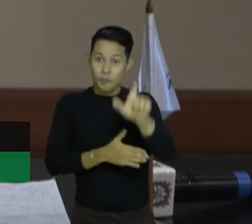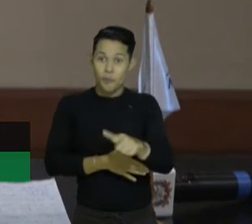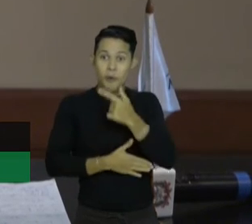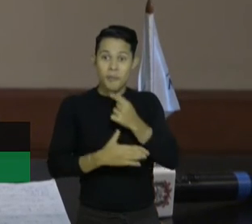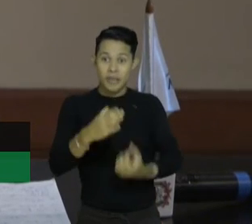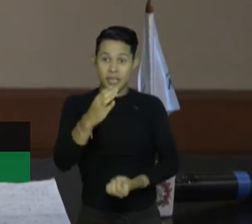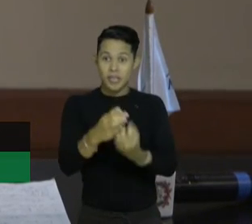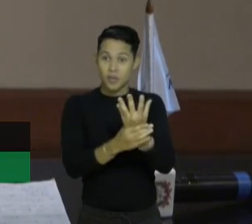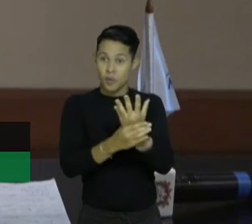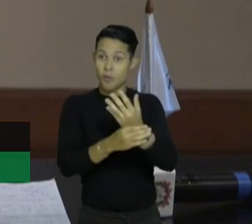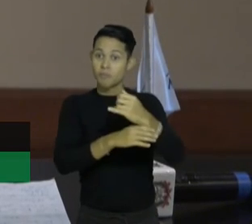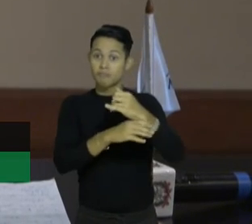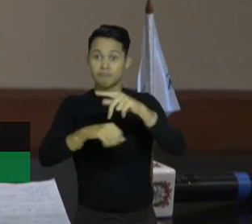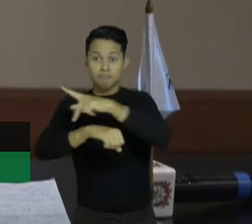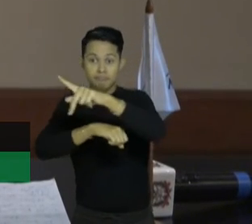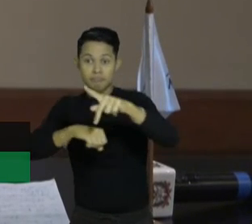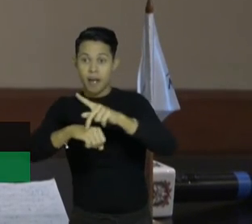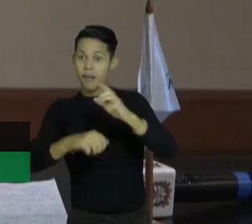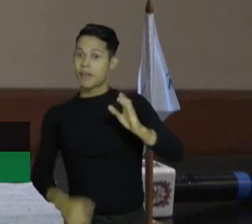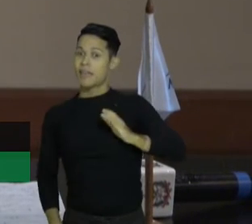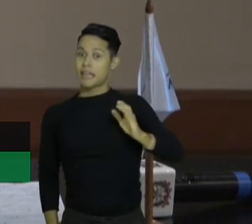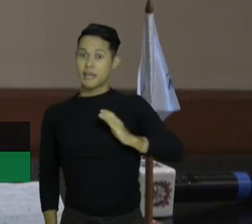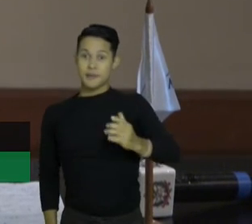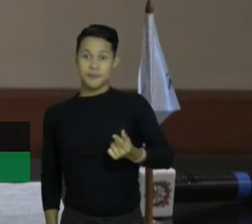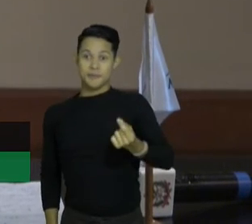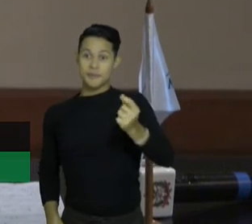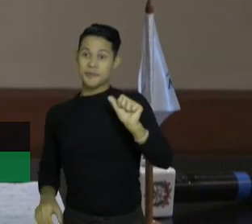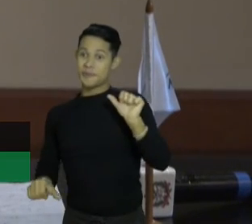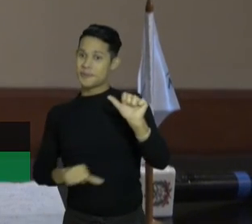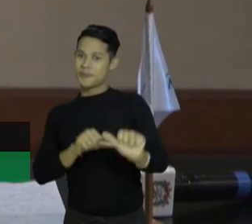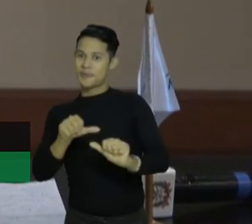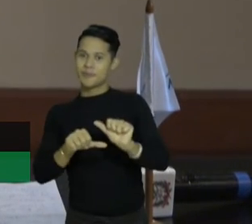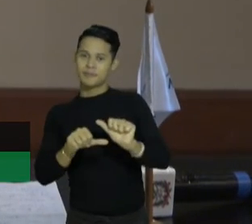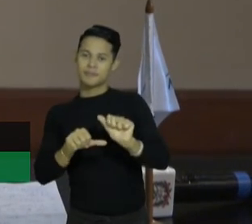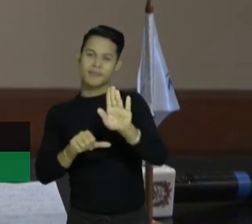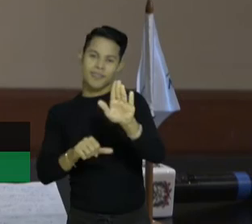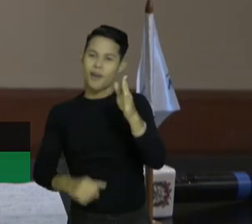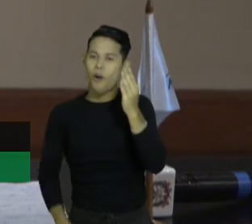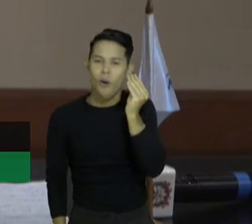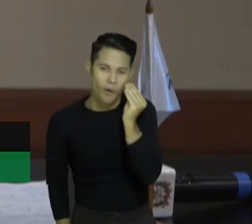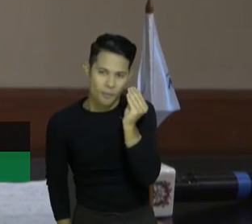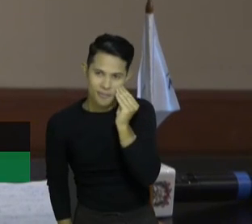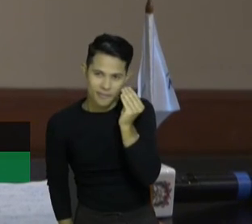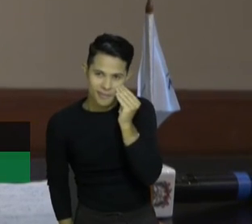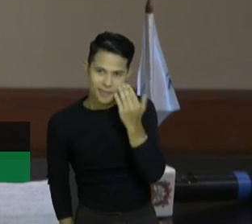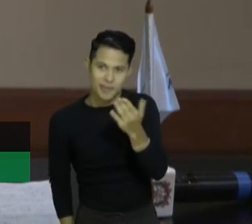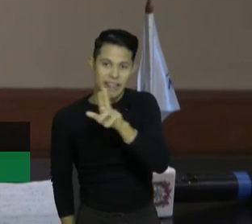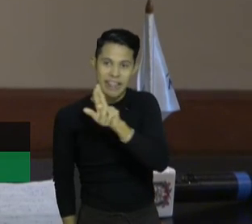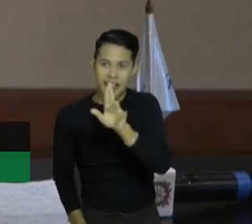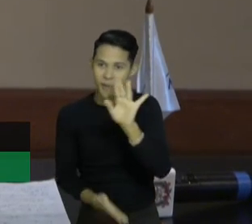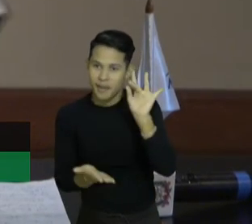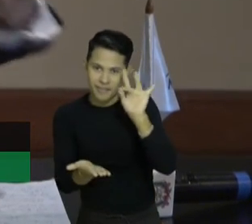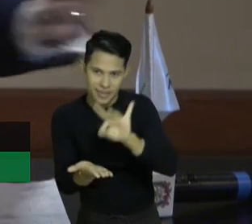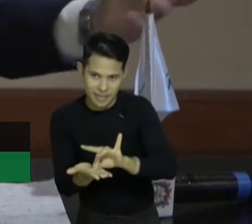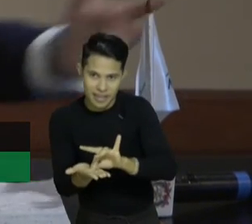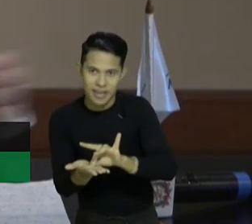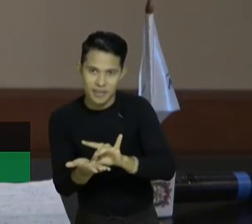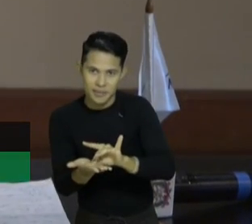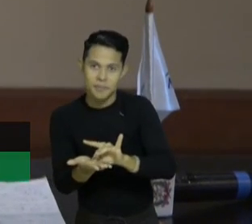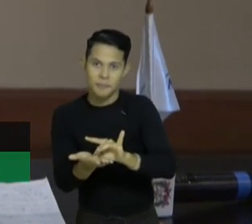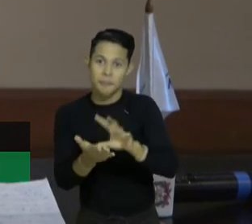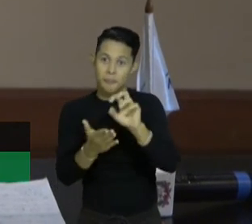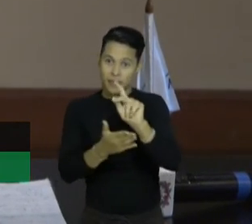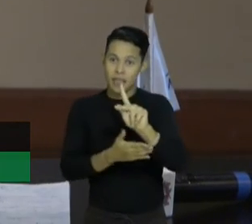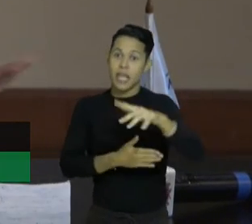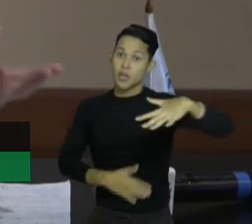relativamente rico e e essa parábola É claro é uma é E aí aquela curiosidade acabaram um dia foram lá até